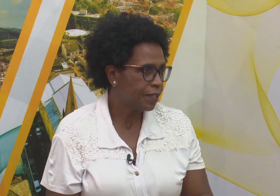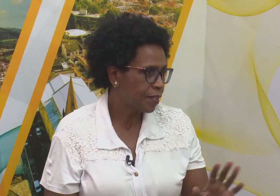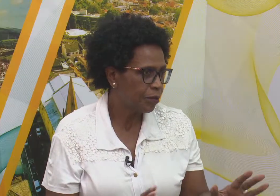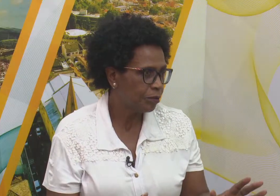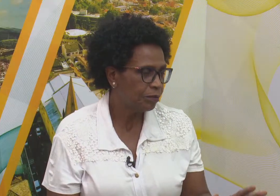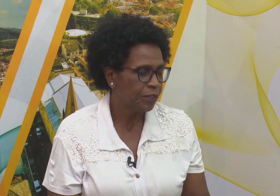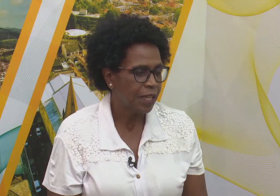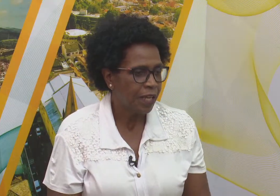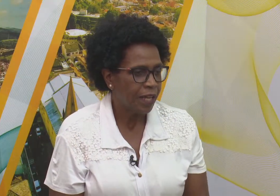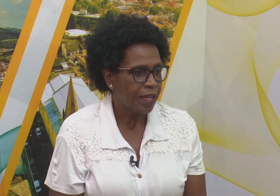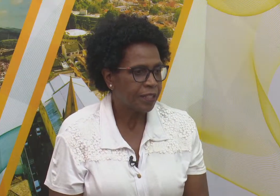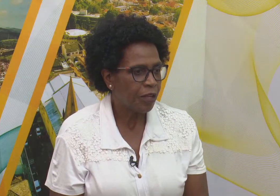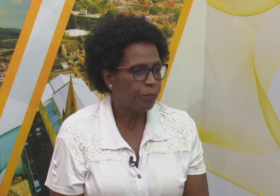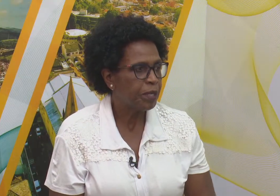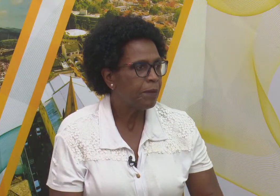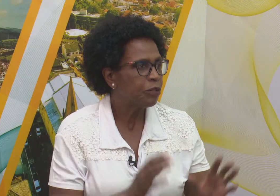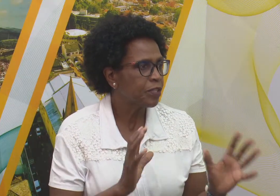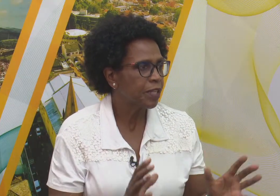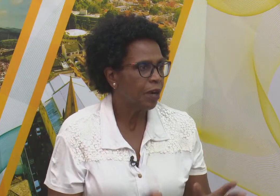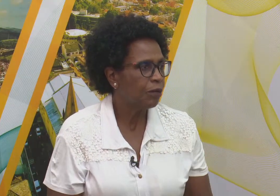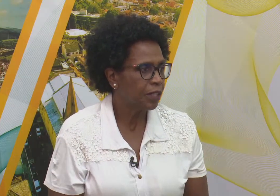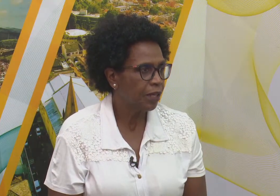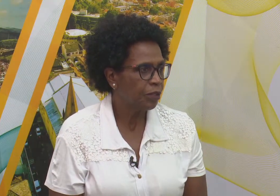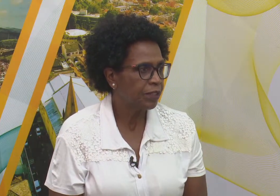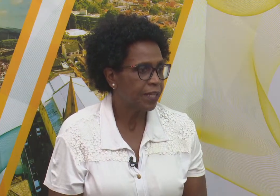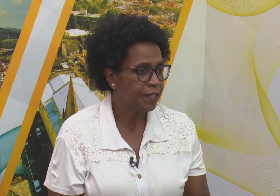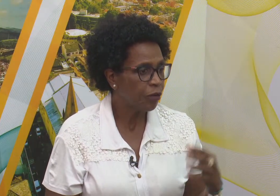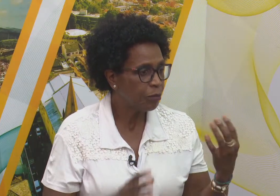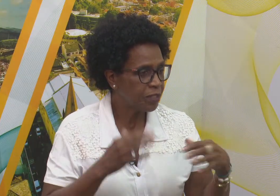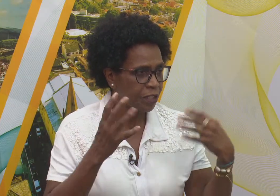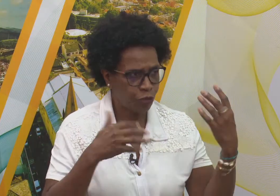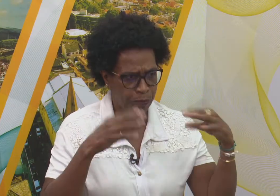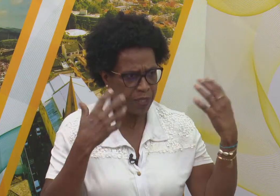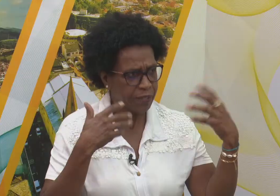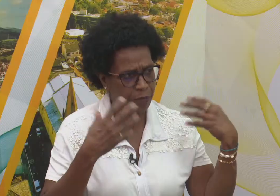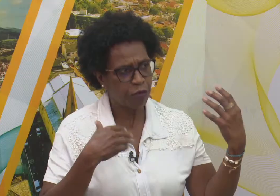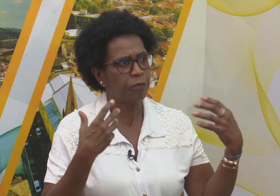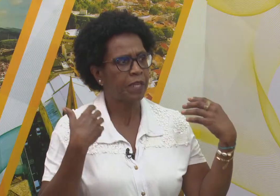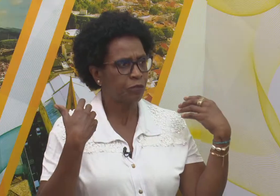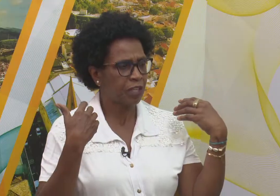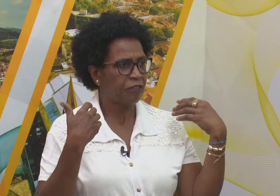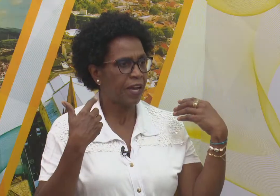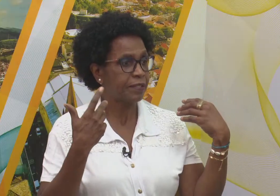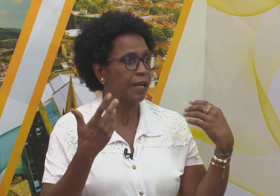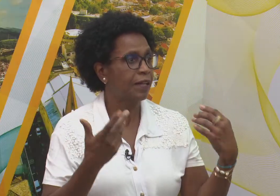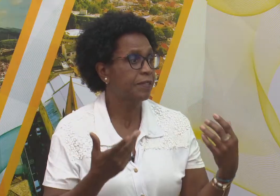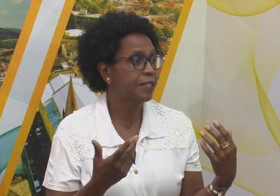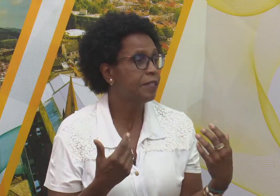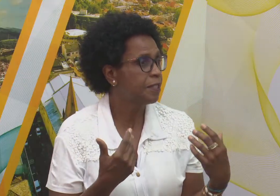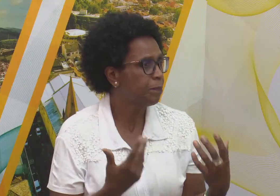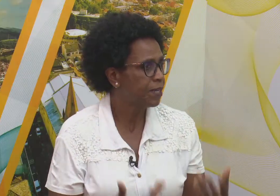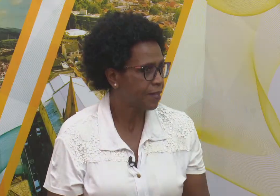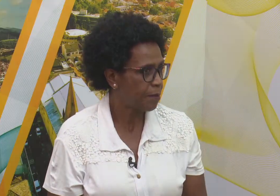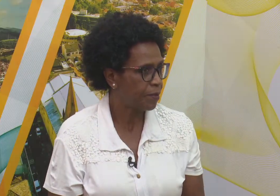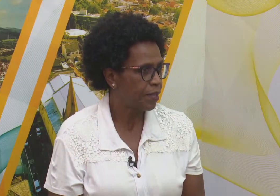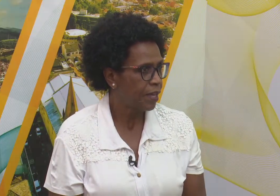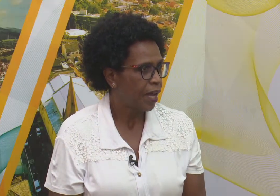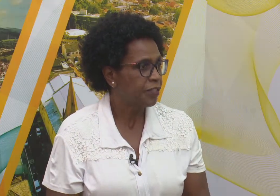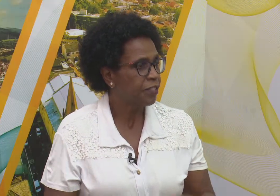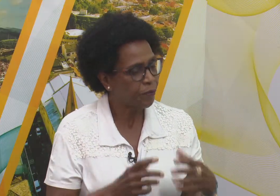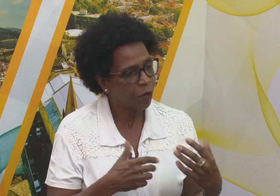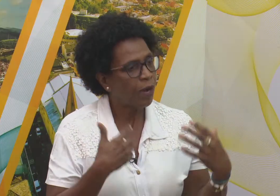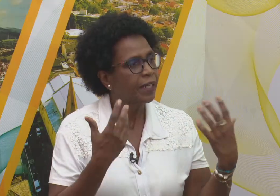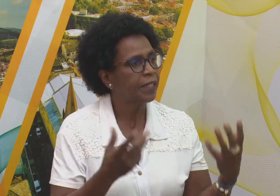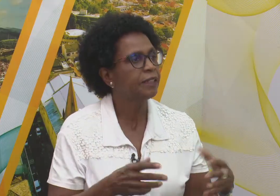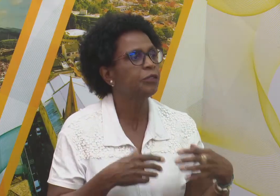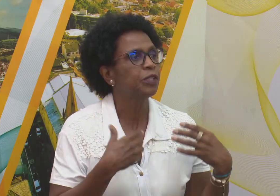Então esse aí é o primeiro sinal que acontece. E algumas estereotipias, né, movimentos que faz, às vezes nem se percebe. Às